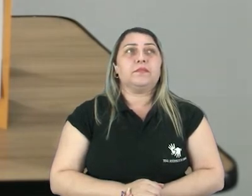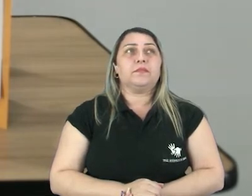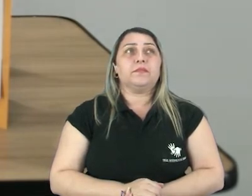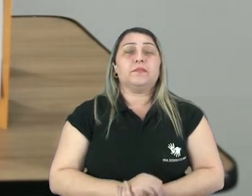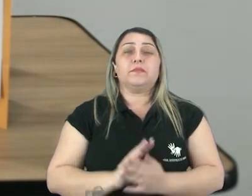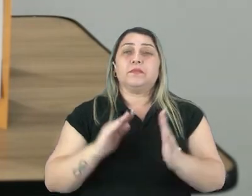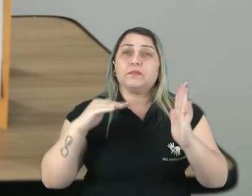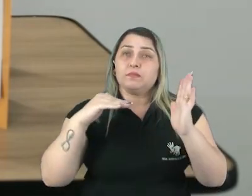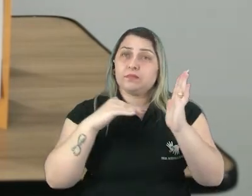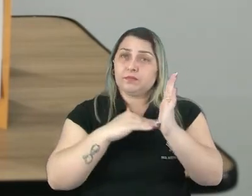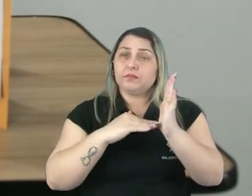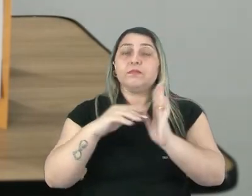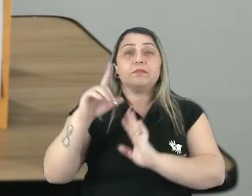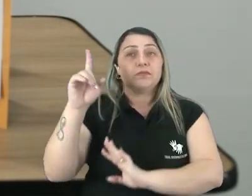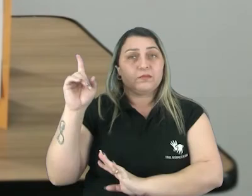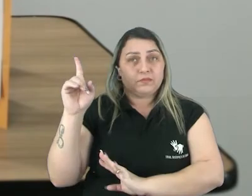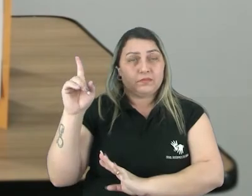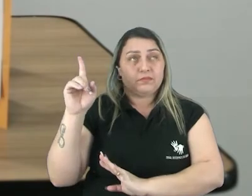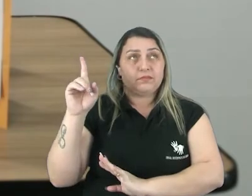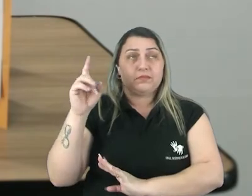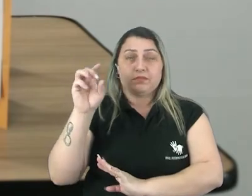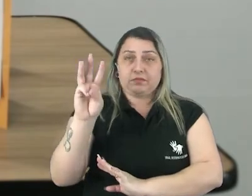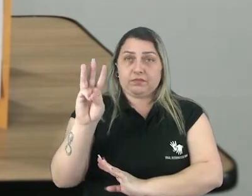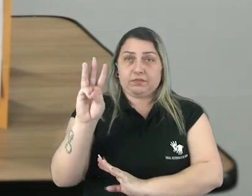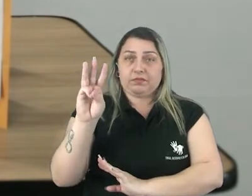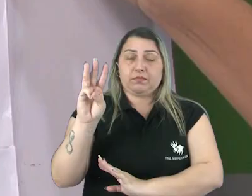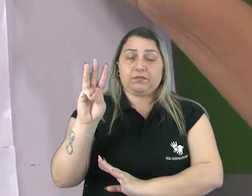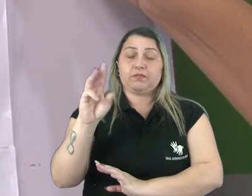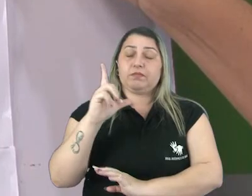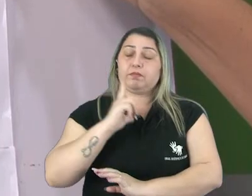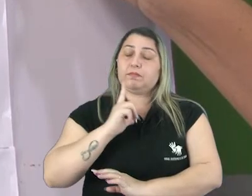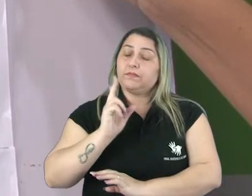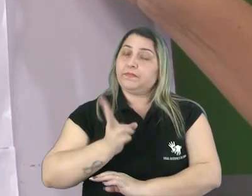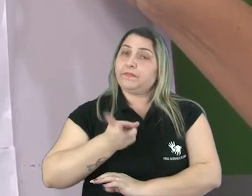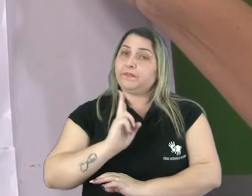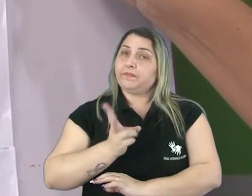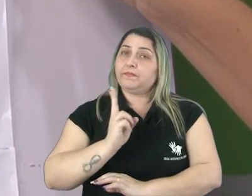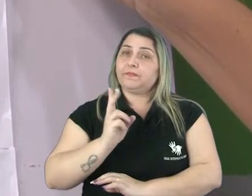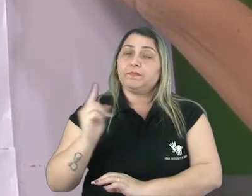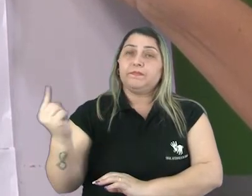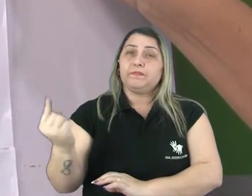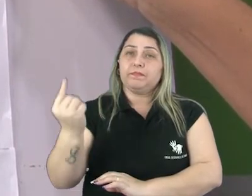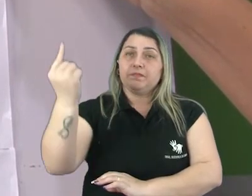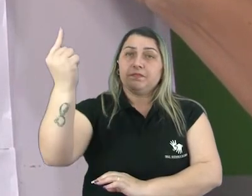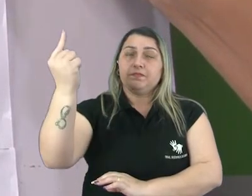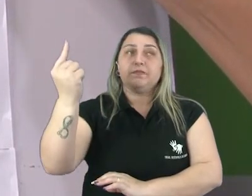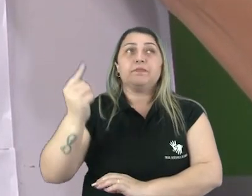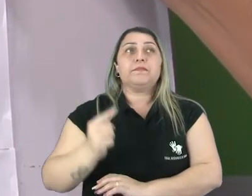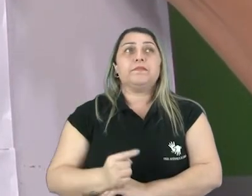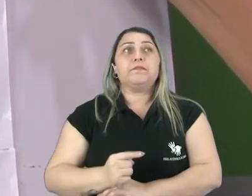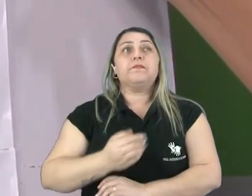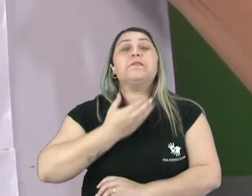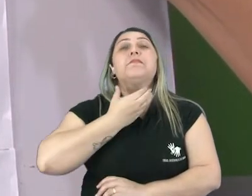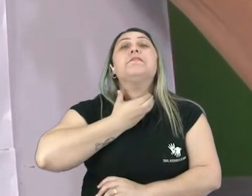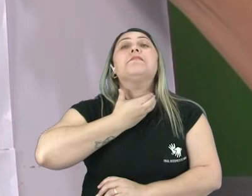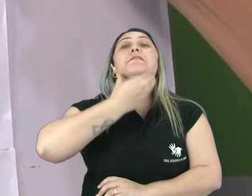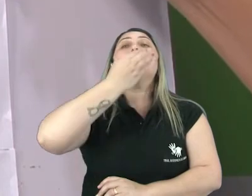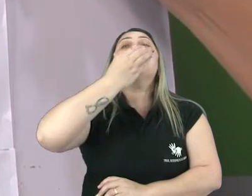Até aqui, certo? Até 3, eles têm a mesma altura. Porém, a girafa